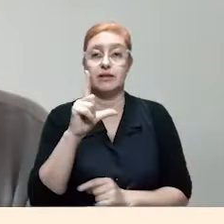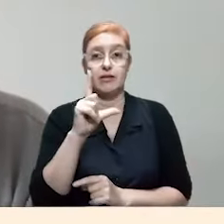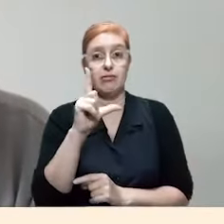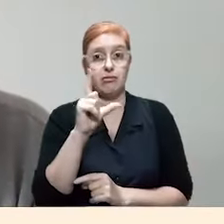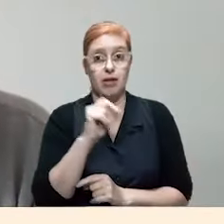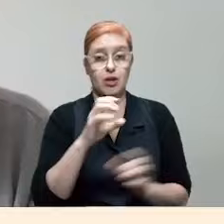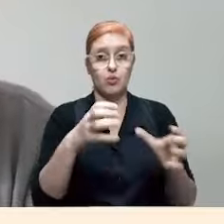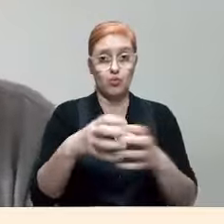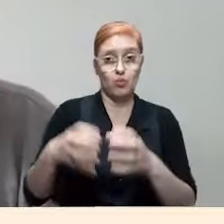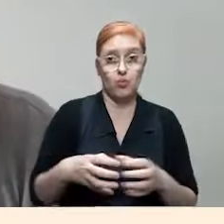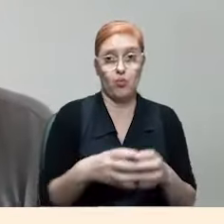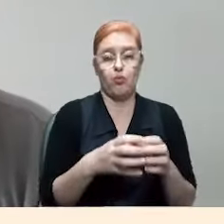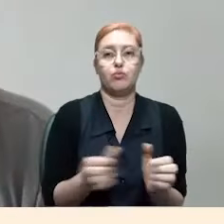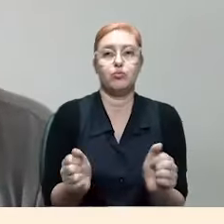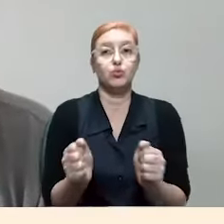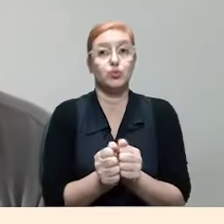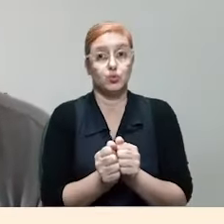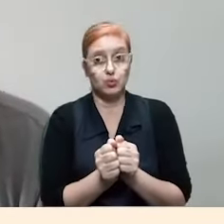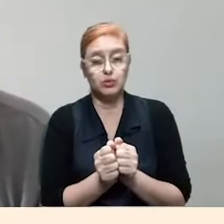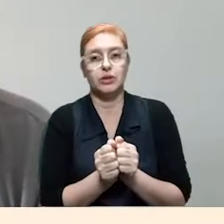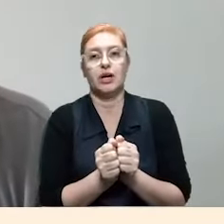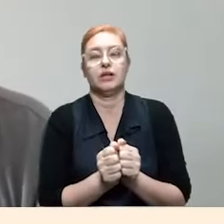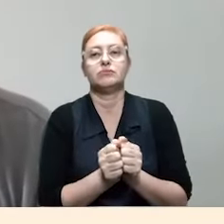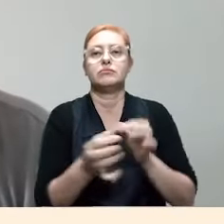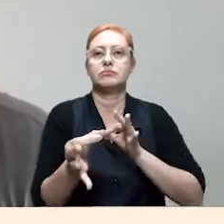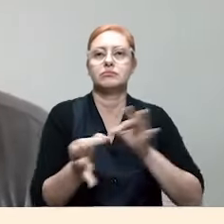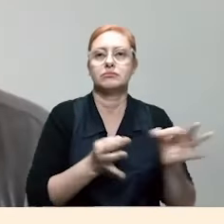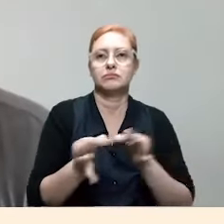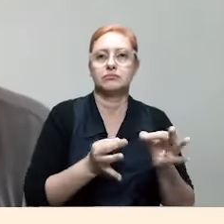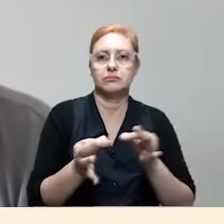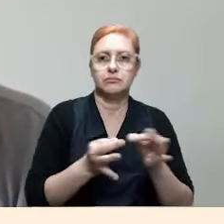redes, organizações, foi que